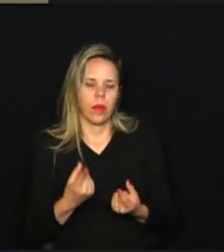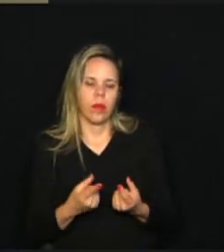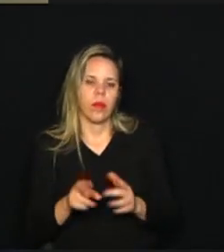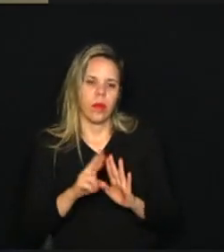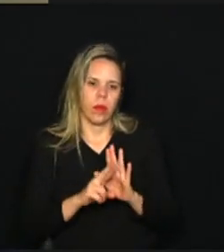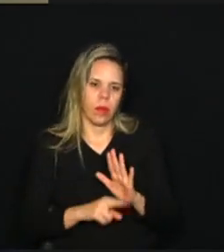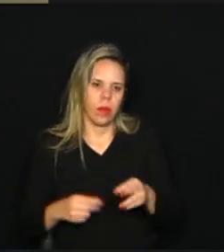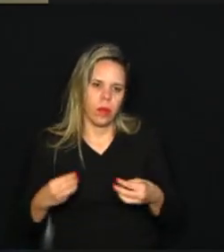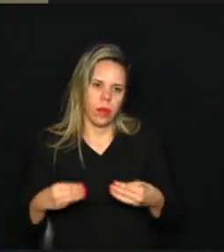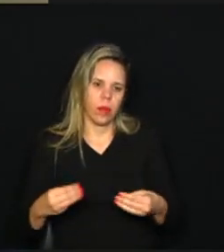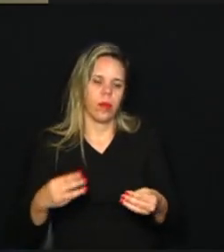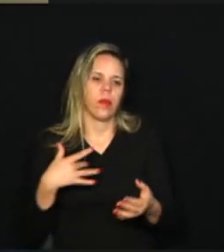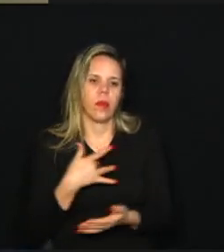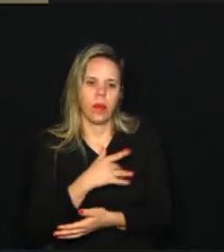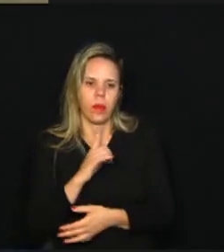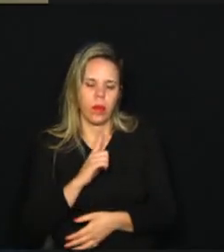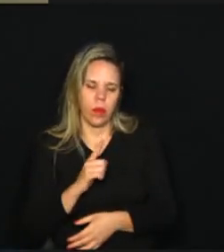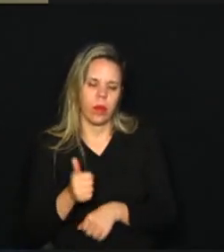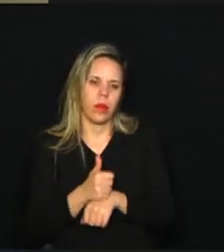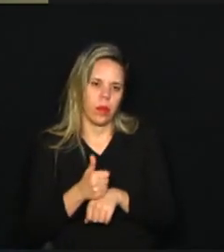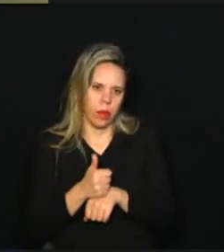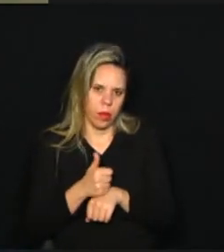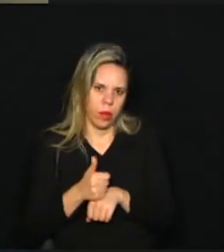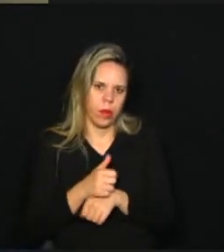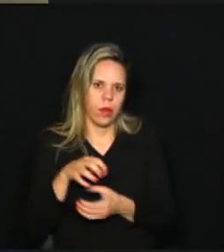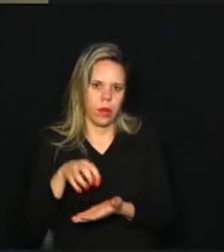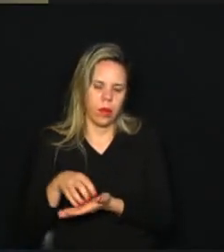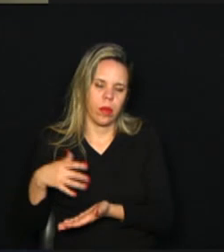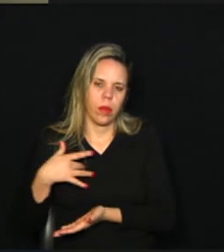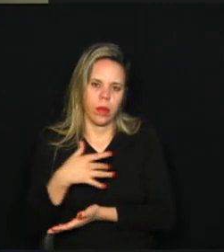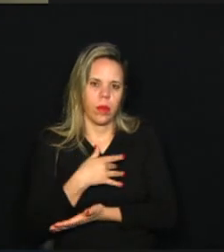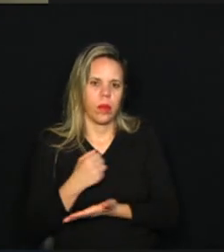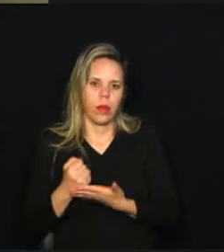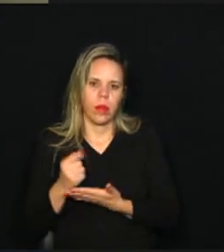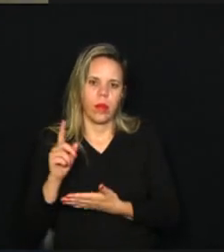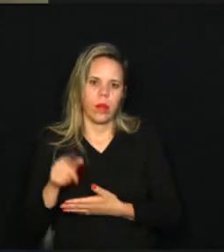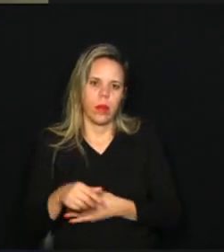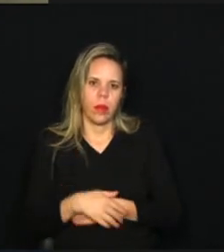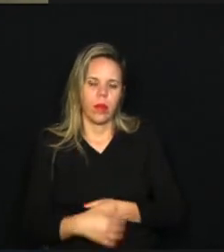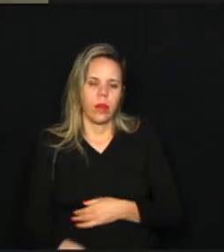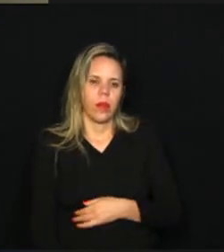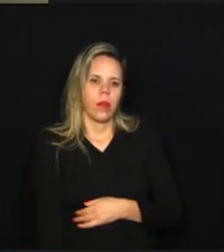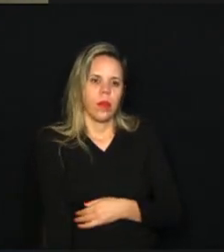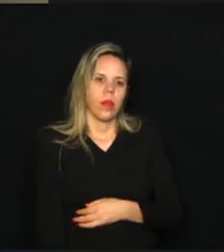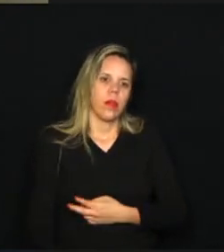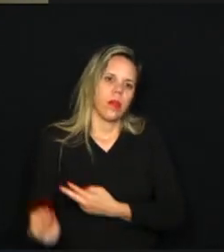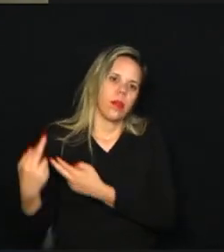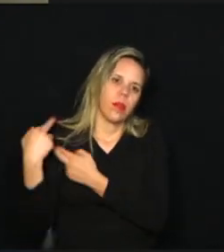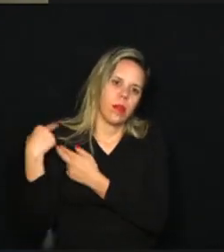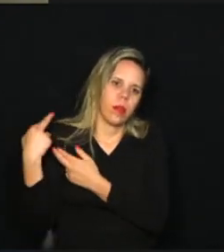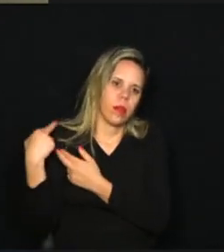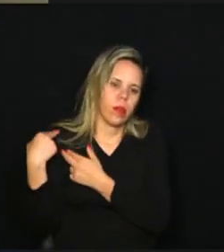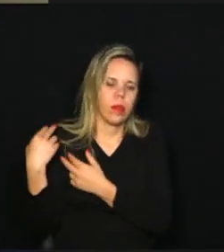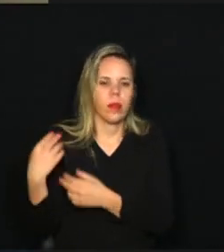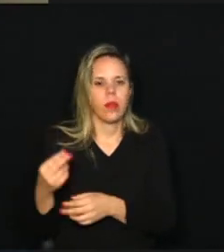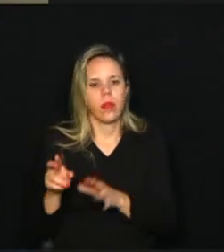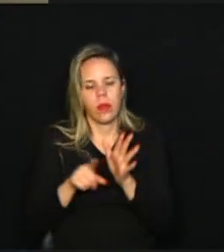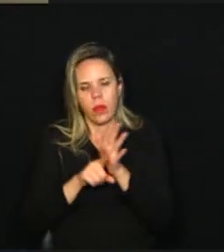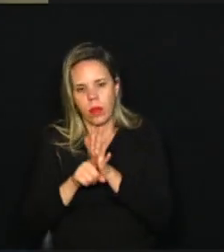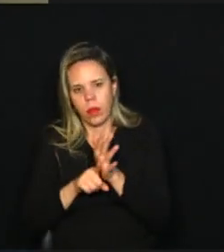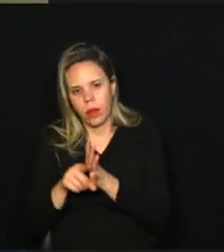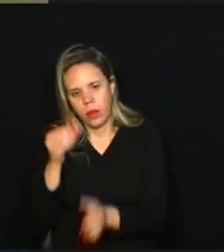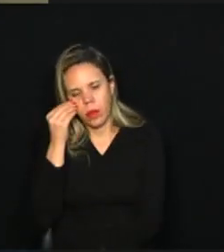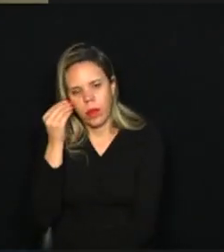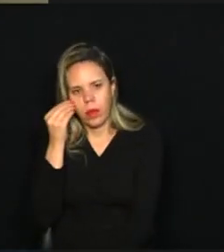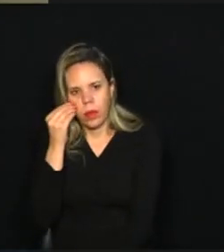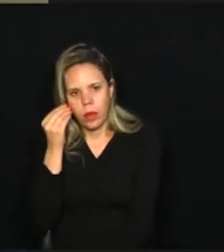da Saúde, já tem uns agentes comunitários que serviriam, né, que seriam responsáveis ali por esse rastreamento,